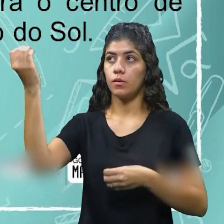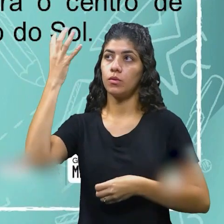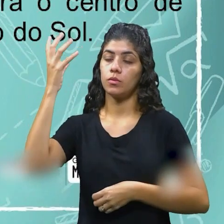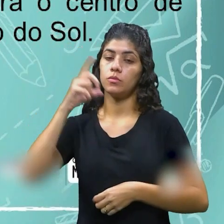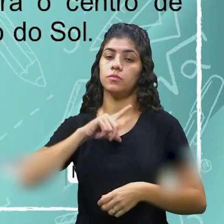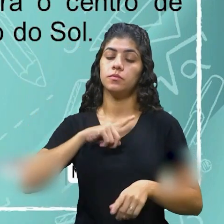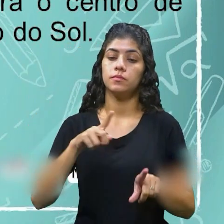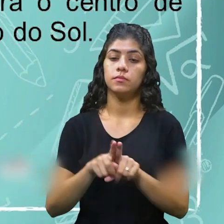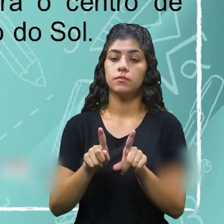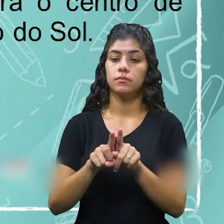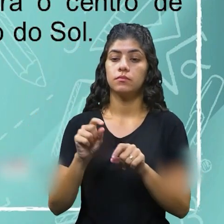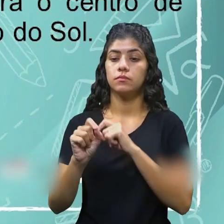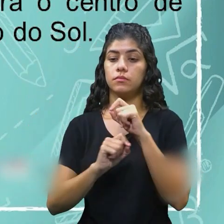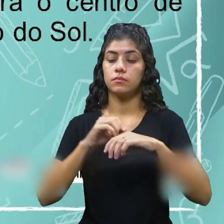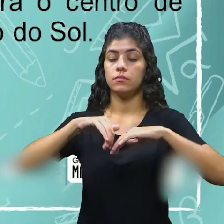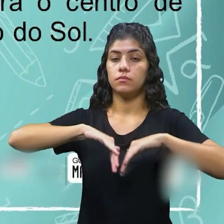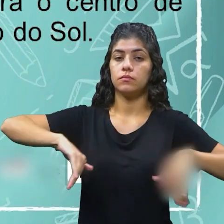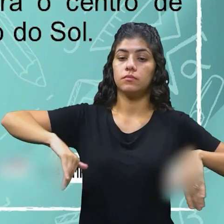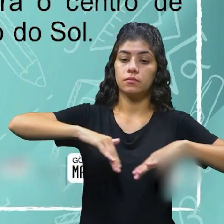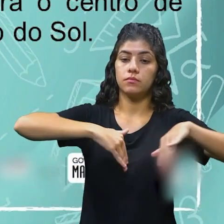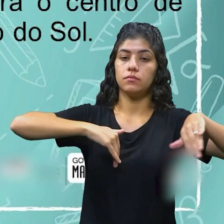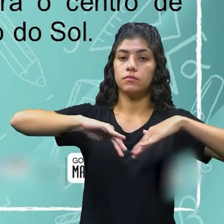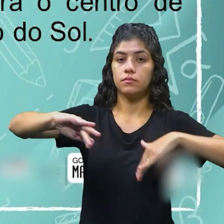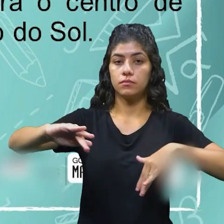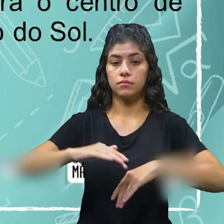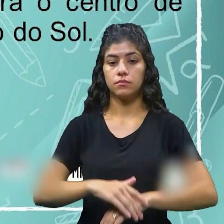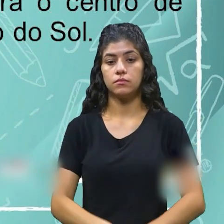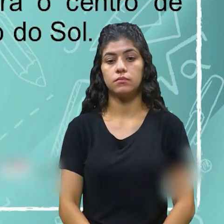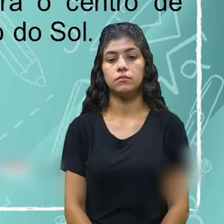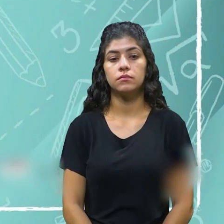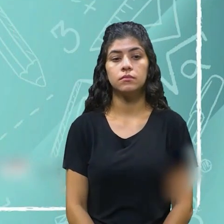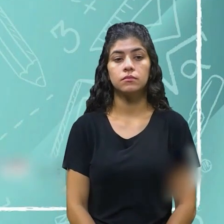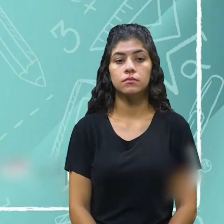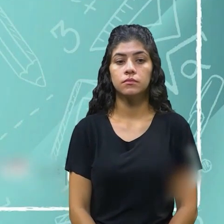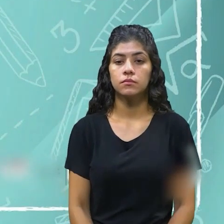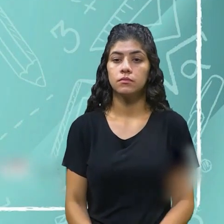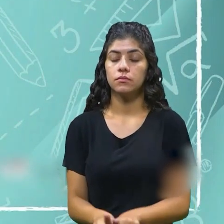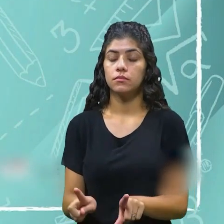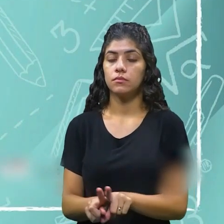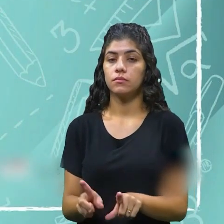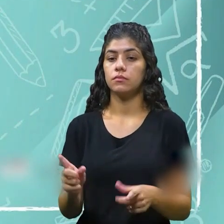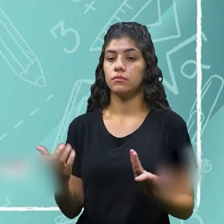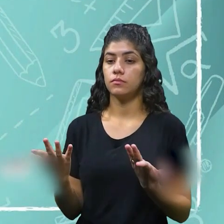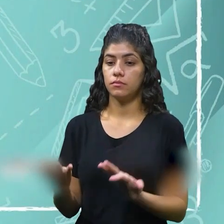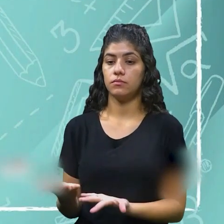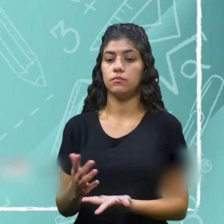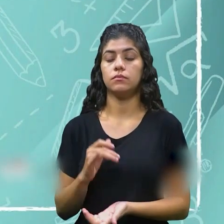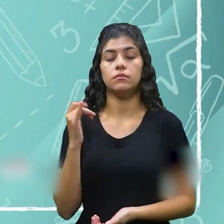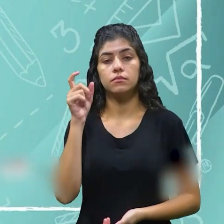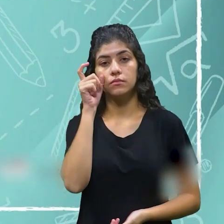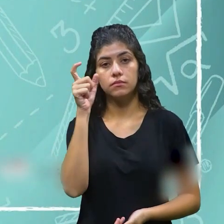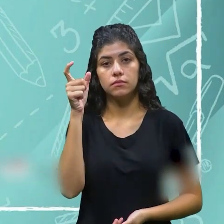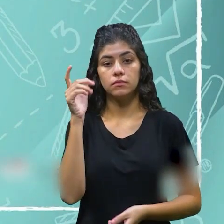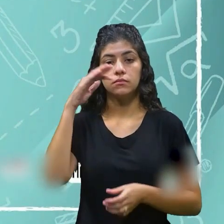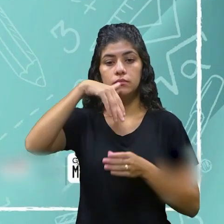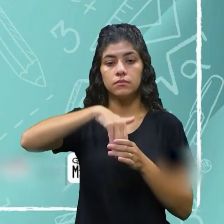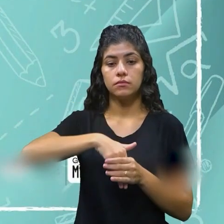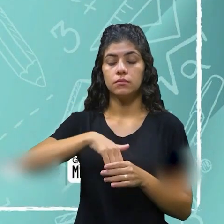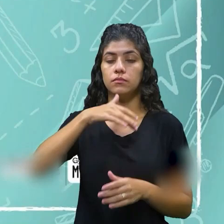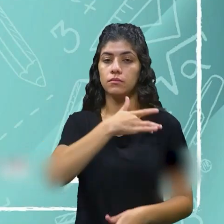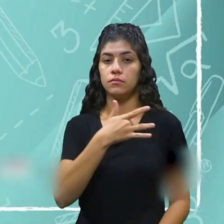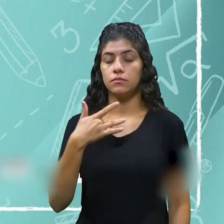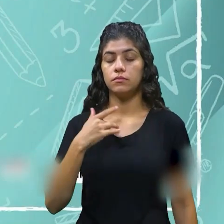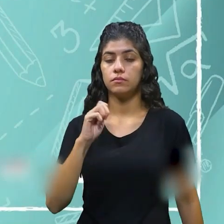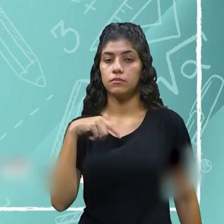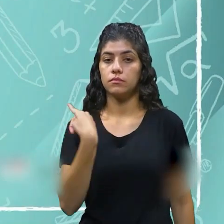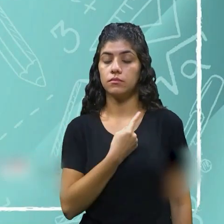do Sol. Então você tem ali corpos separados formando um centro de massa. E outro ponto que eu também considero interessante é dentro da nossa